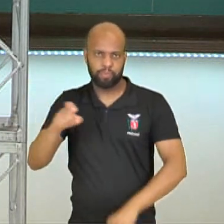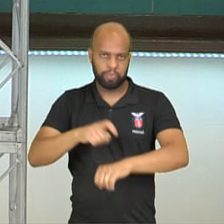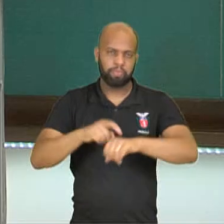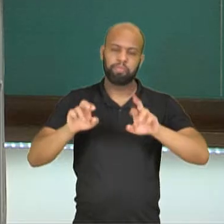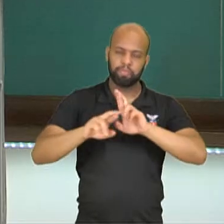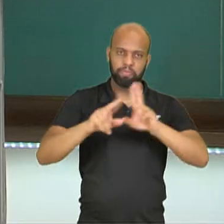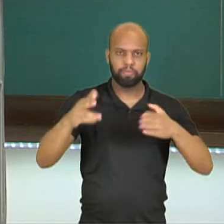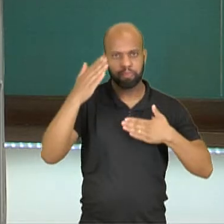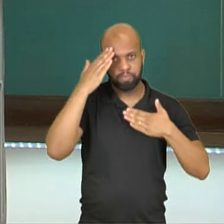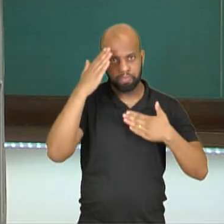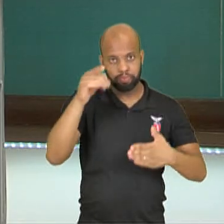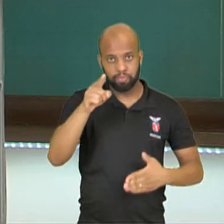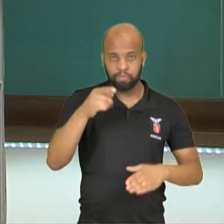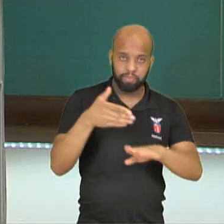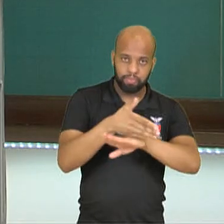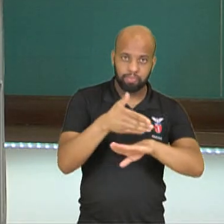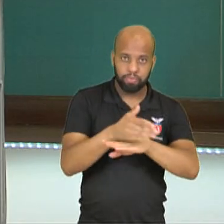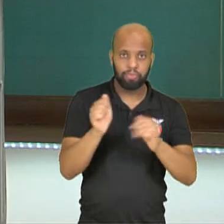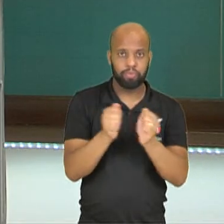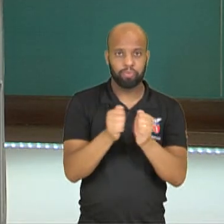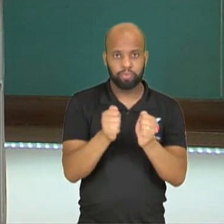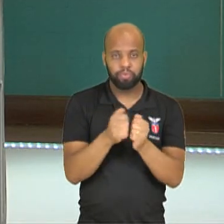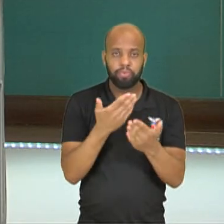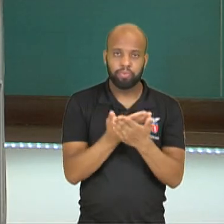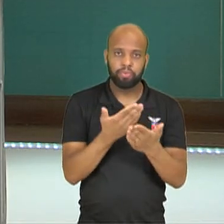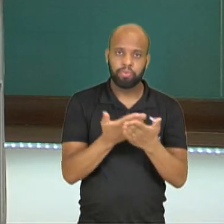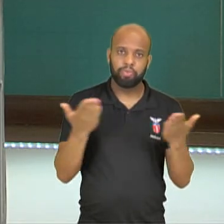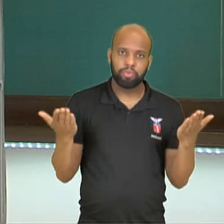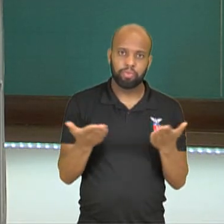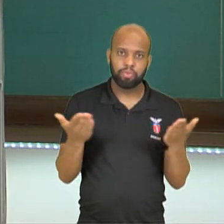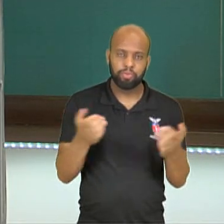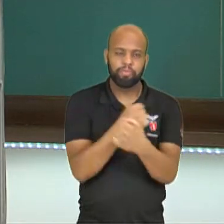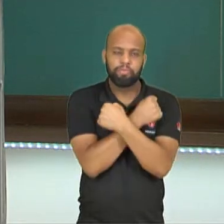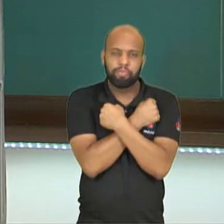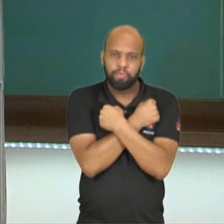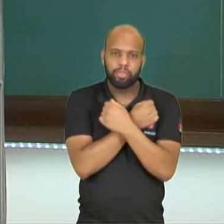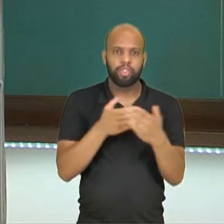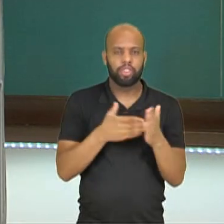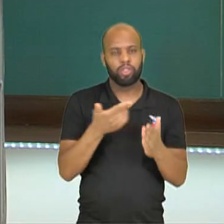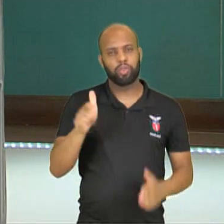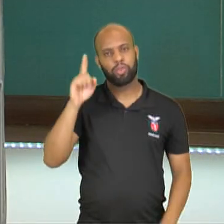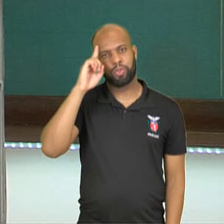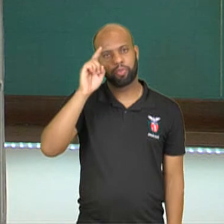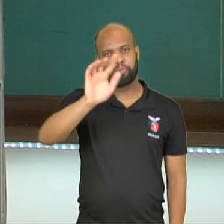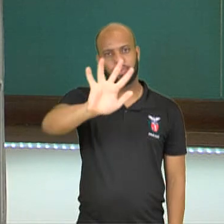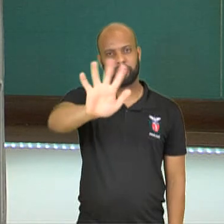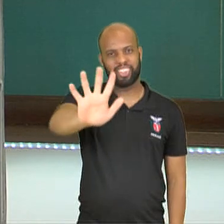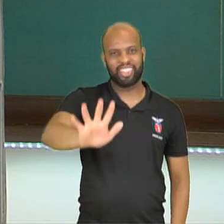Muito obrigado pela sua participação e seu envolvimento na aula de hoje. Um forte abraço e até!